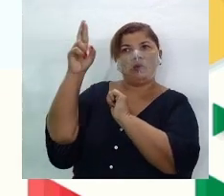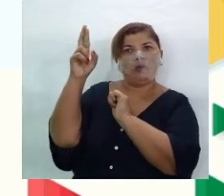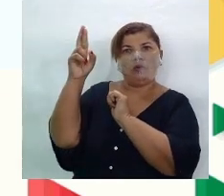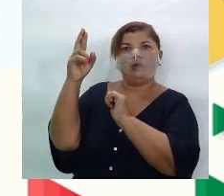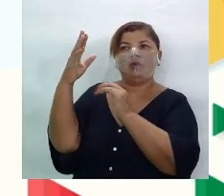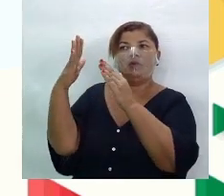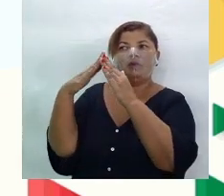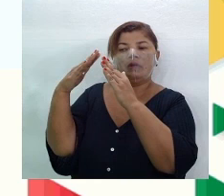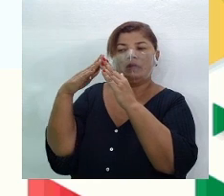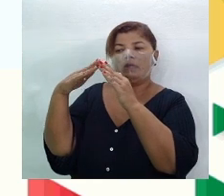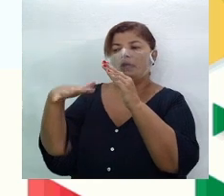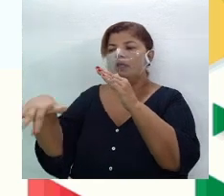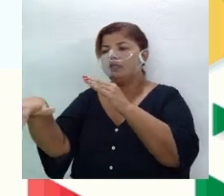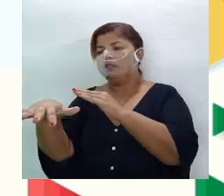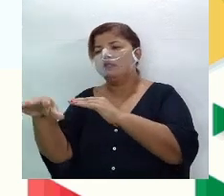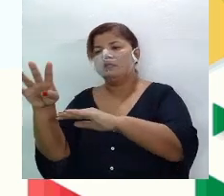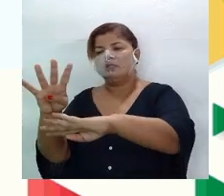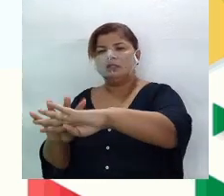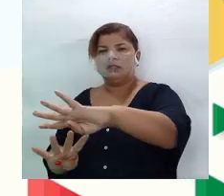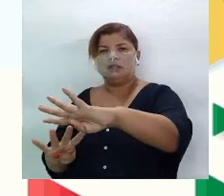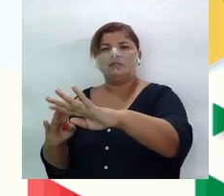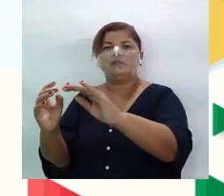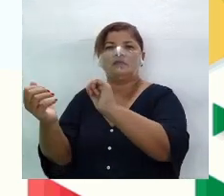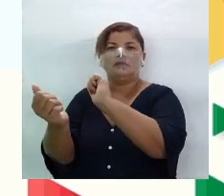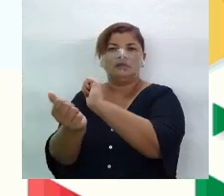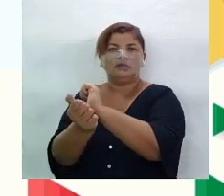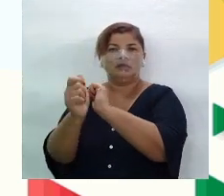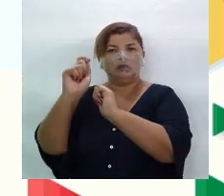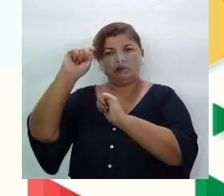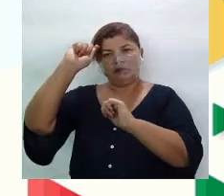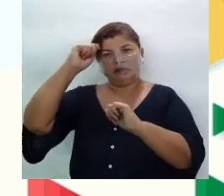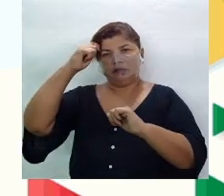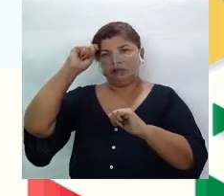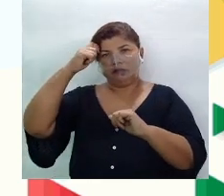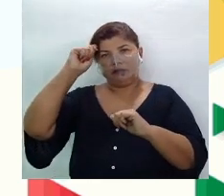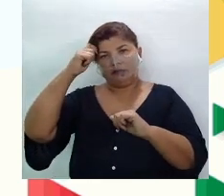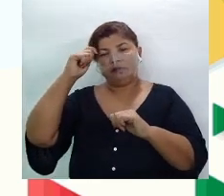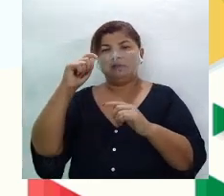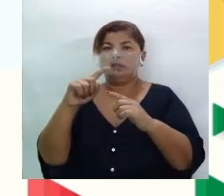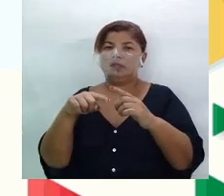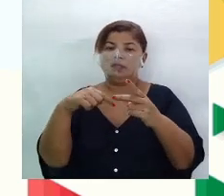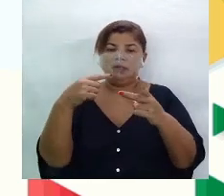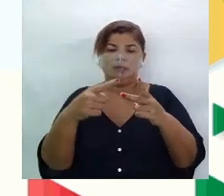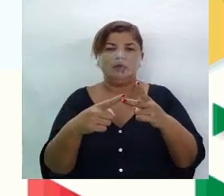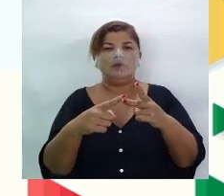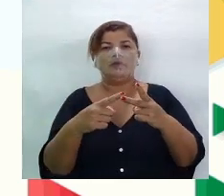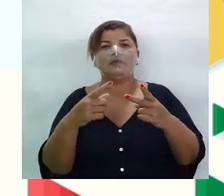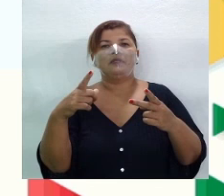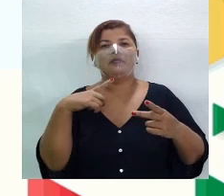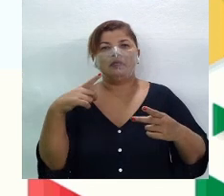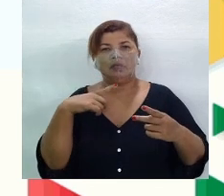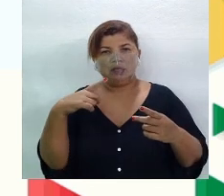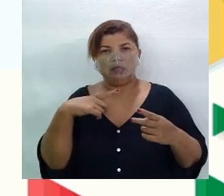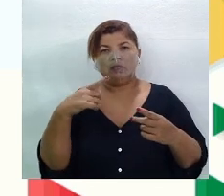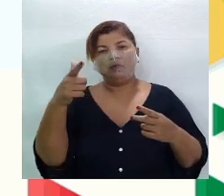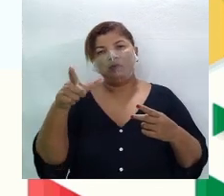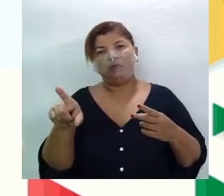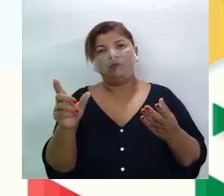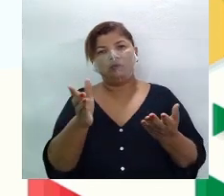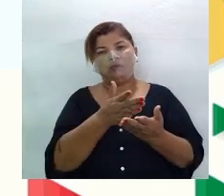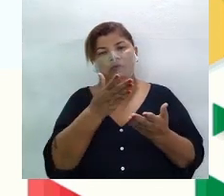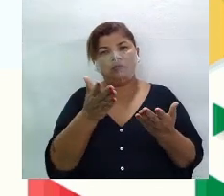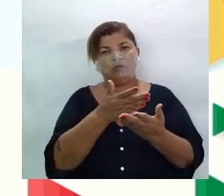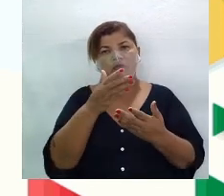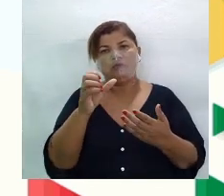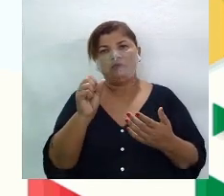a Senzala, que aborda exatamente a cultura africana. E depois, né, depois de Casa Grande Senzala, vem os Sobrados e Mucambos, que é uma transição,